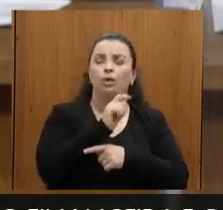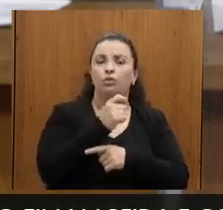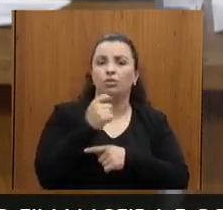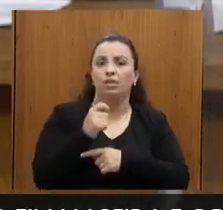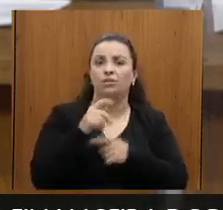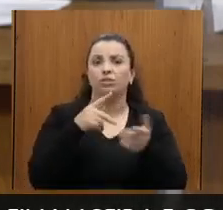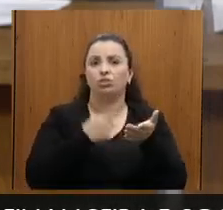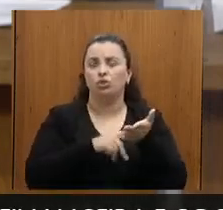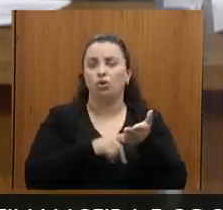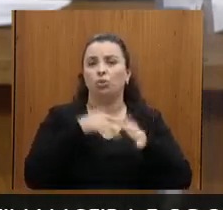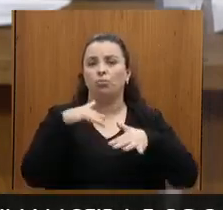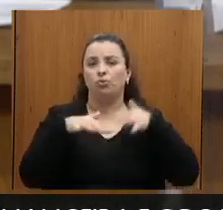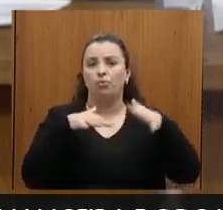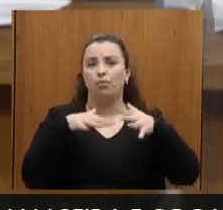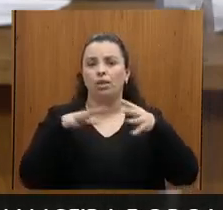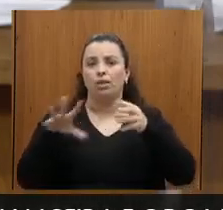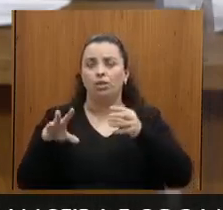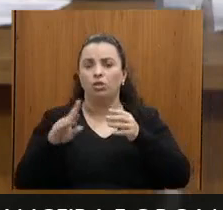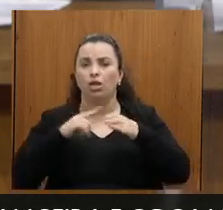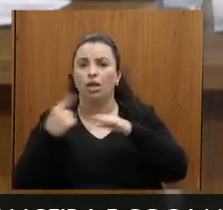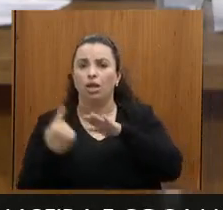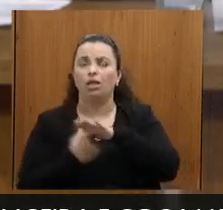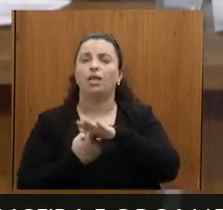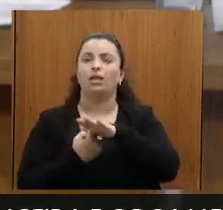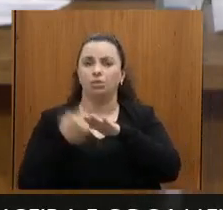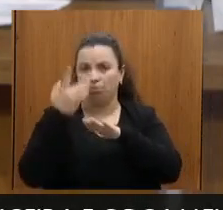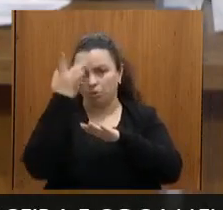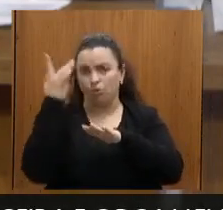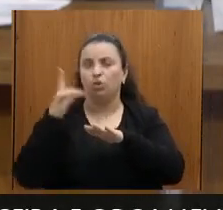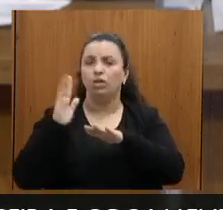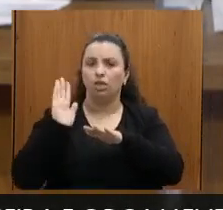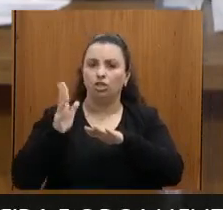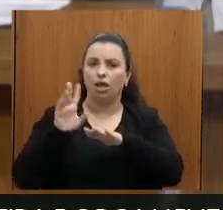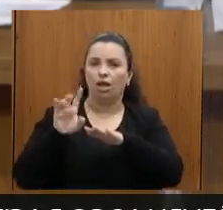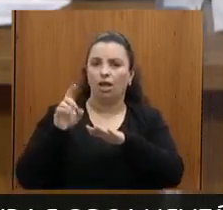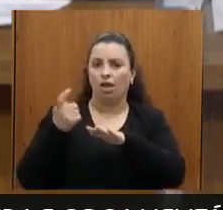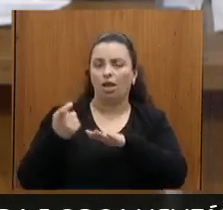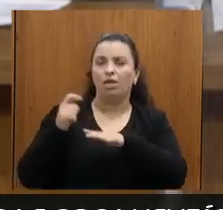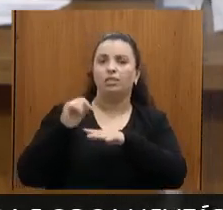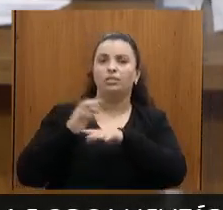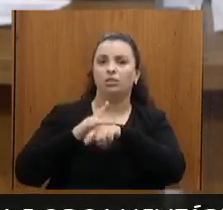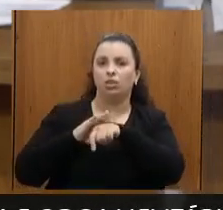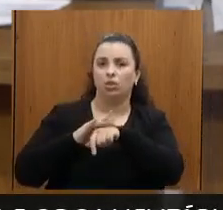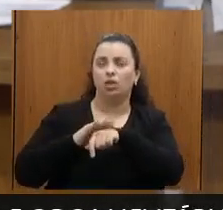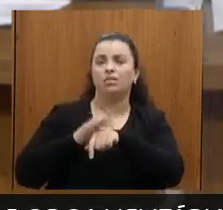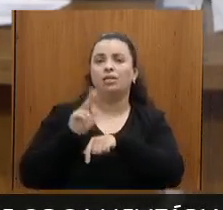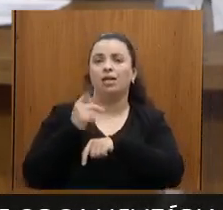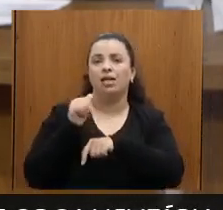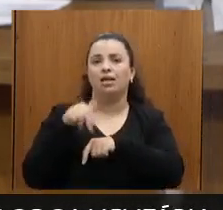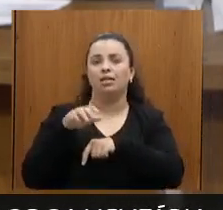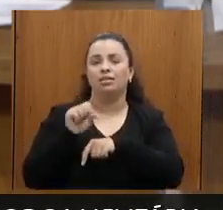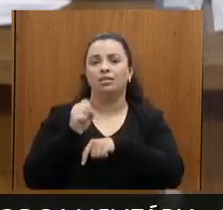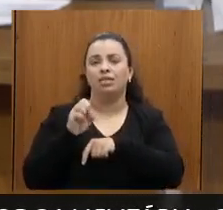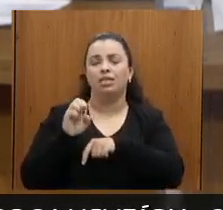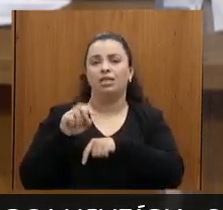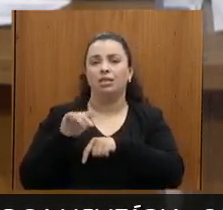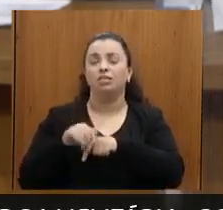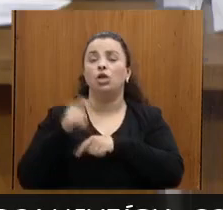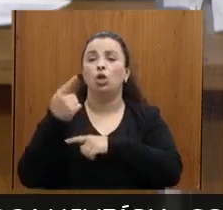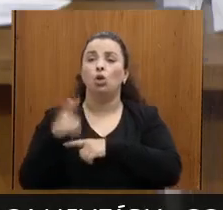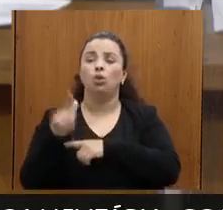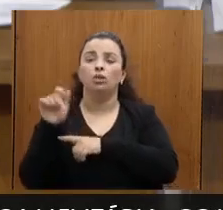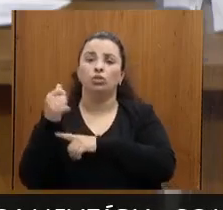que é o movimento de reintegração das pessoas atingidas pela ranceníase e alguns integrantes do Somos Todos Colônia. Essa comissão